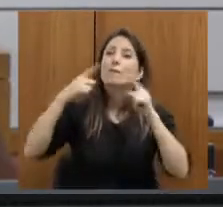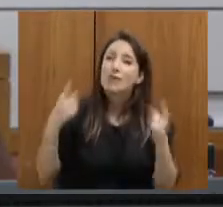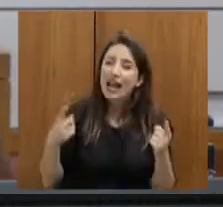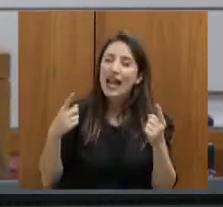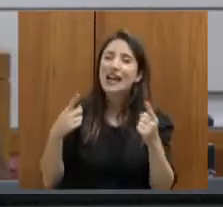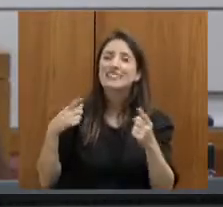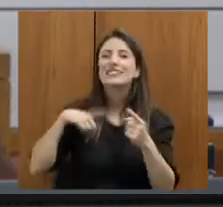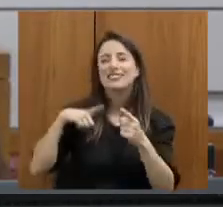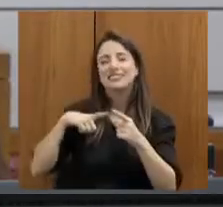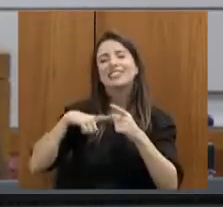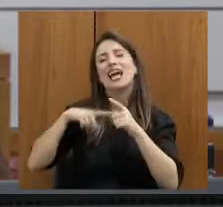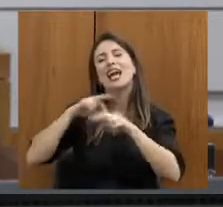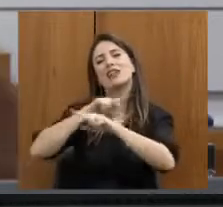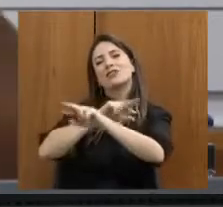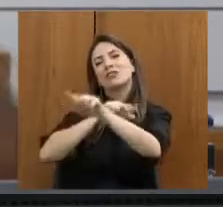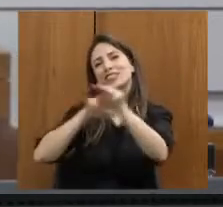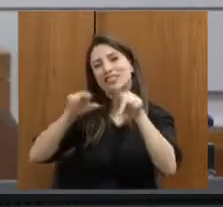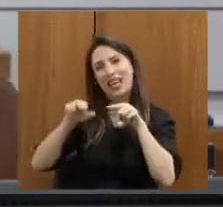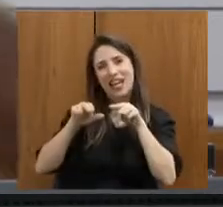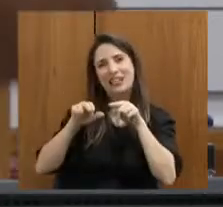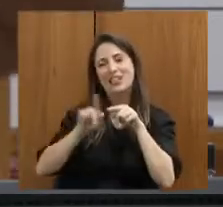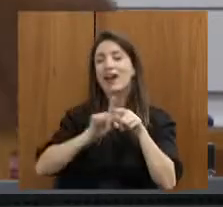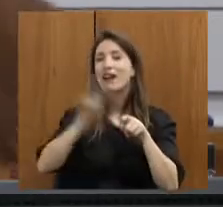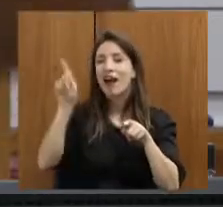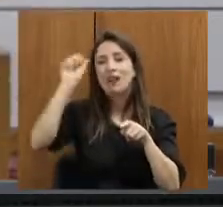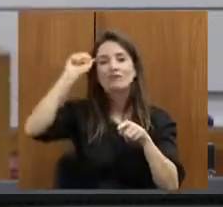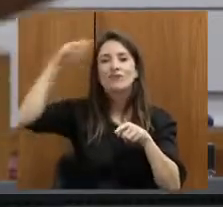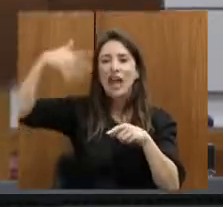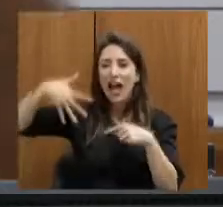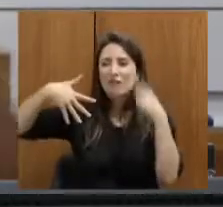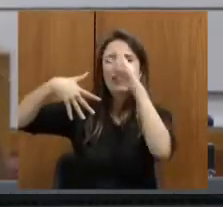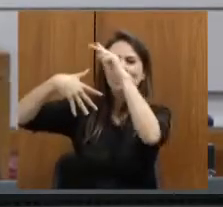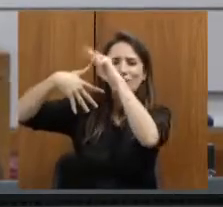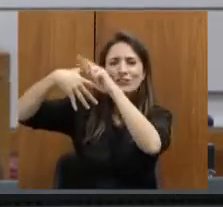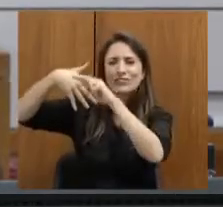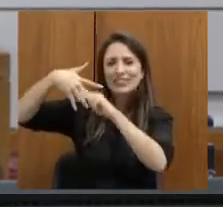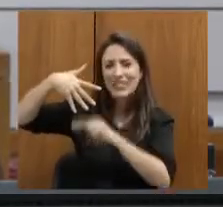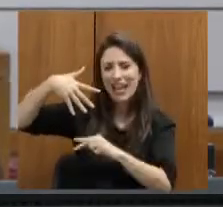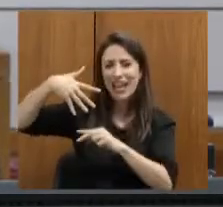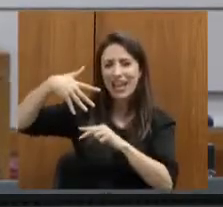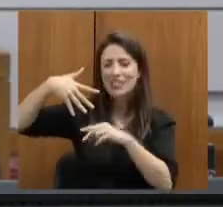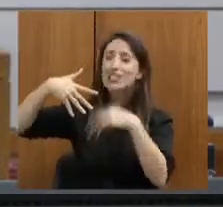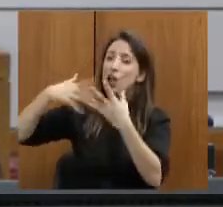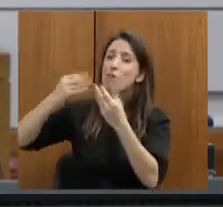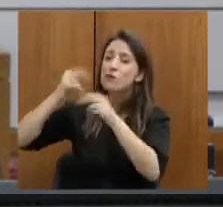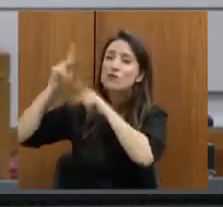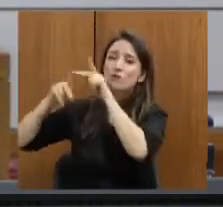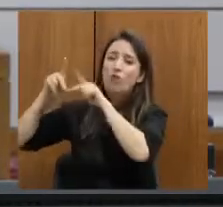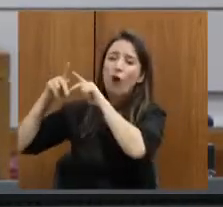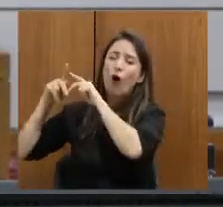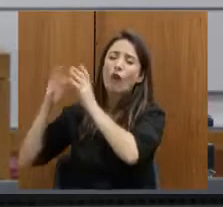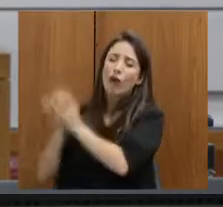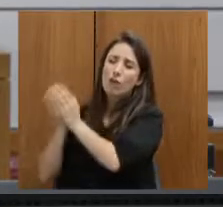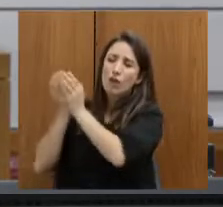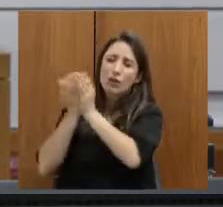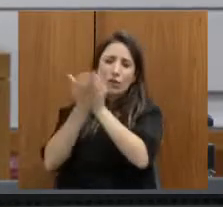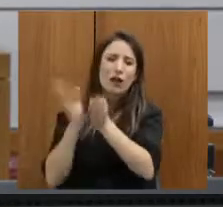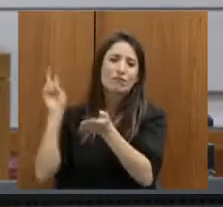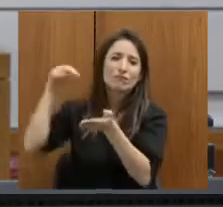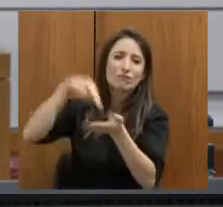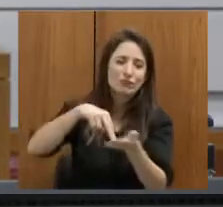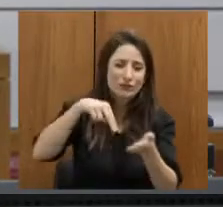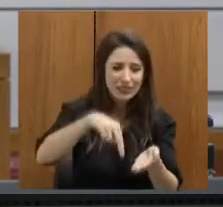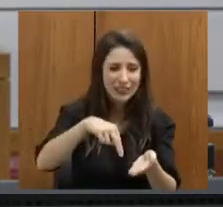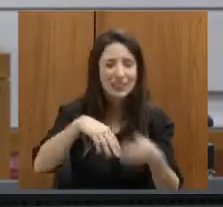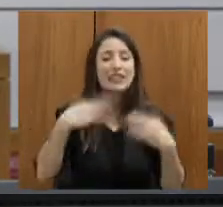África e que tiveram para caçar esses três povos a gente tem muito mais no continente africano Então porque nós não temos esse